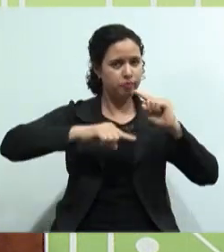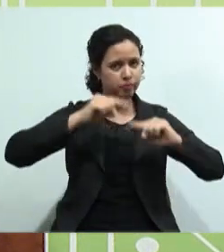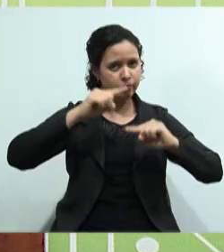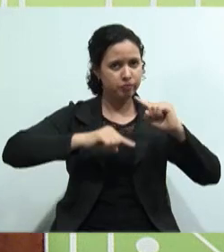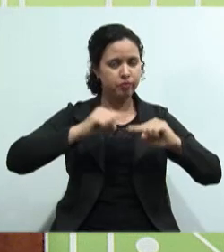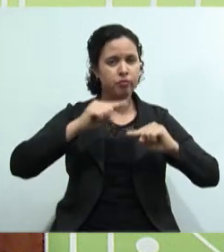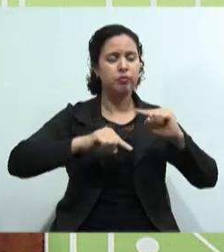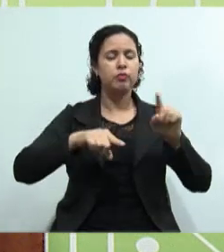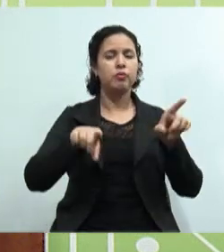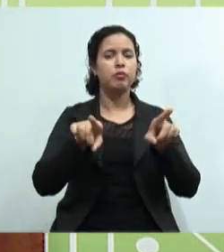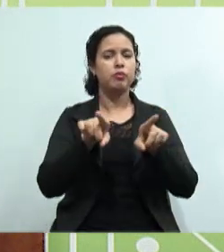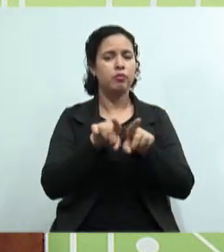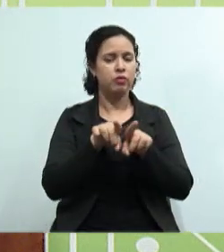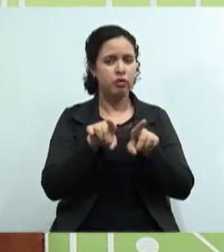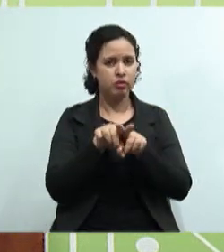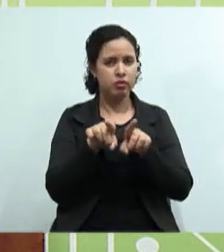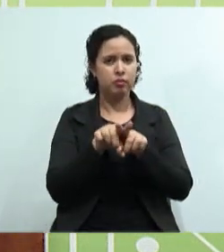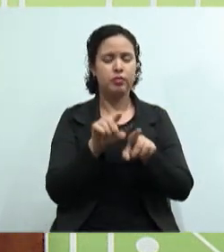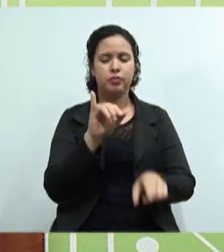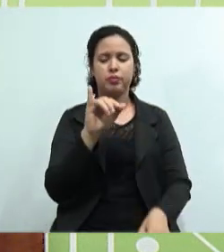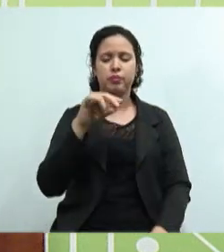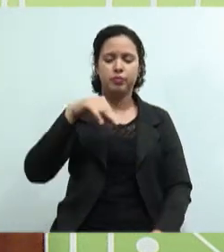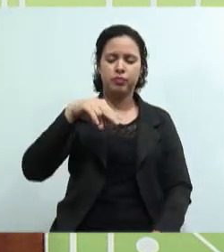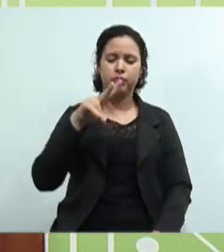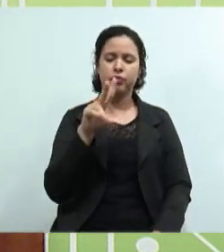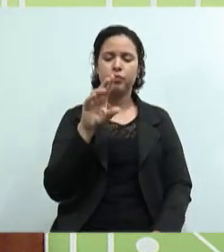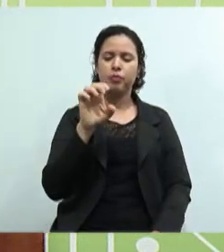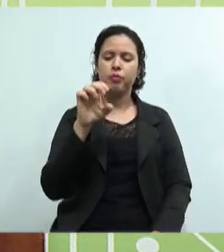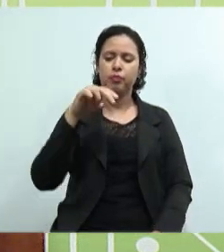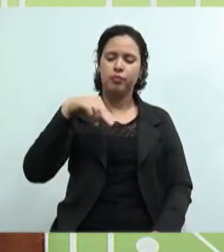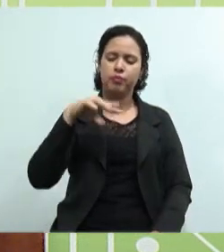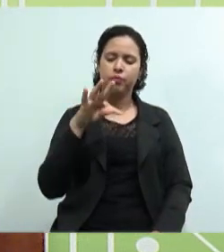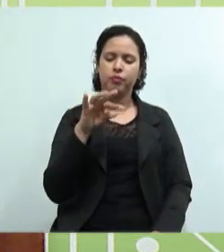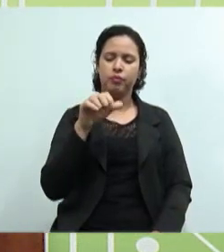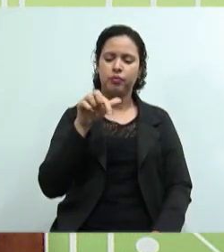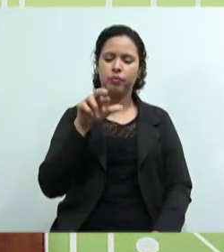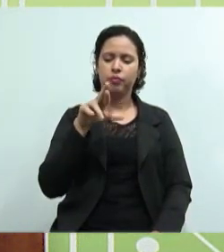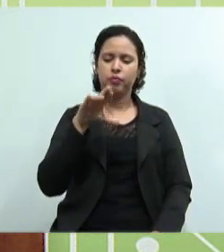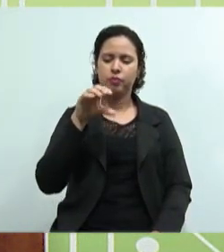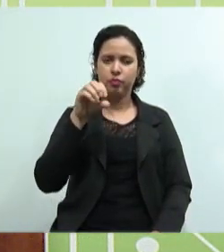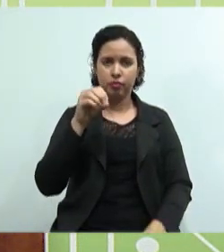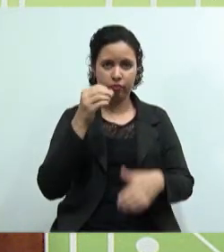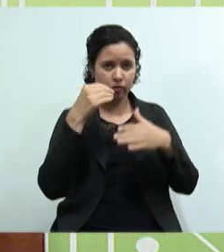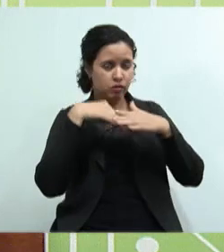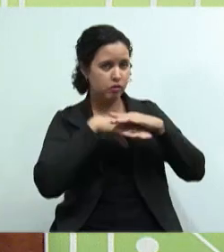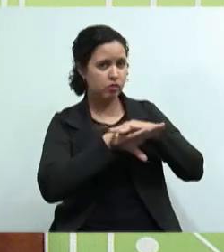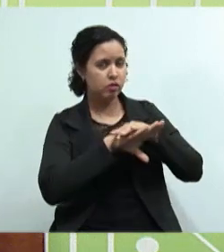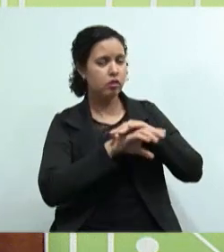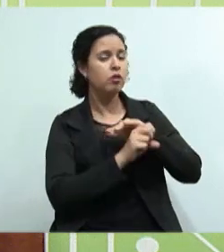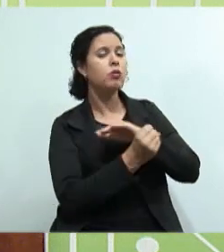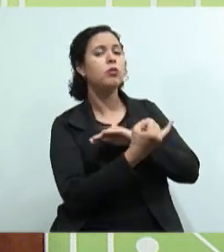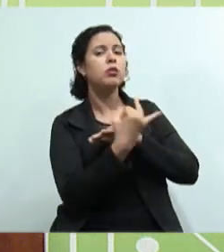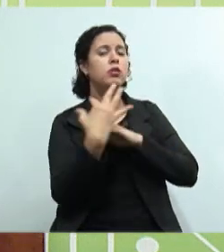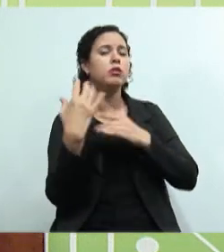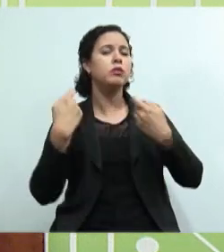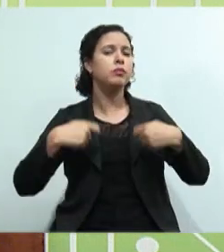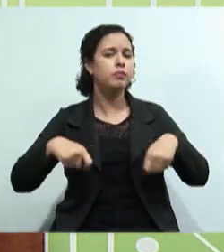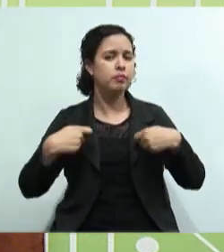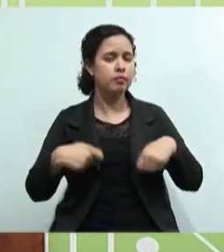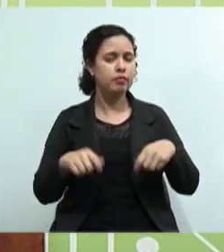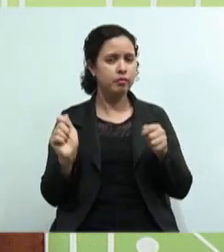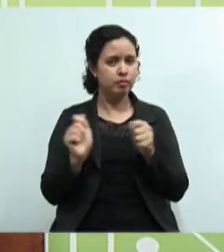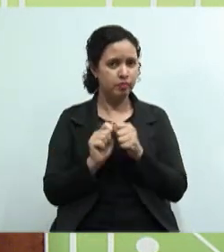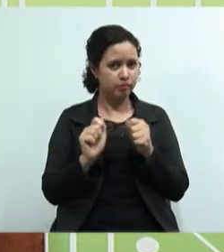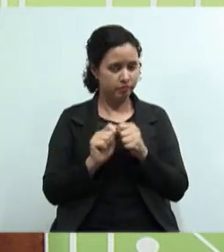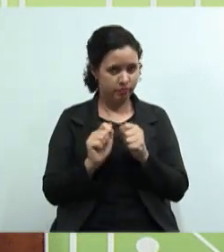materiais, inventário do estoque, para você saber quanto você vai precisar para realizar a produção